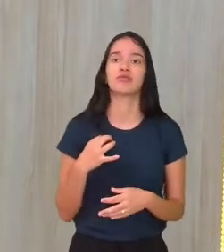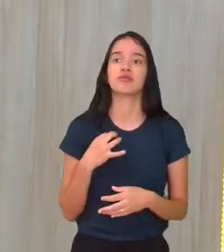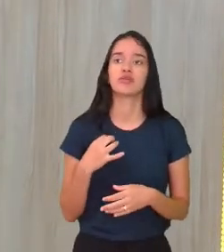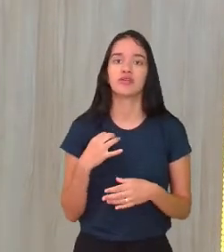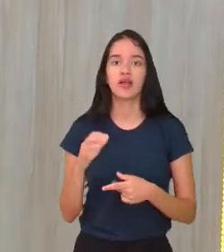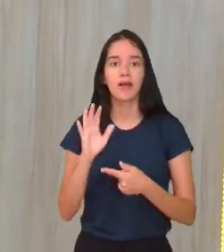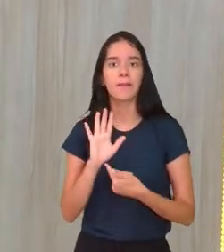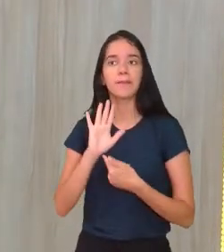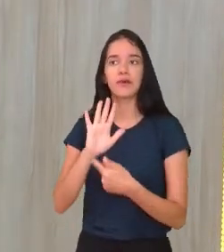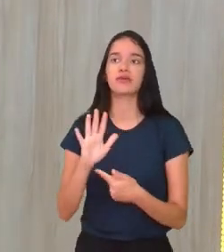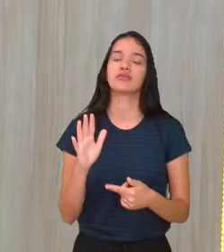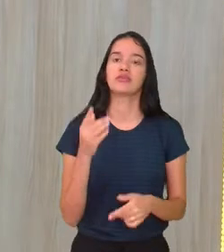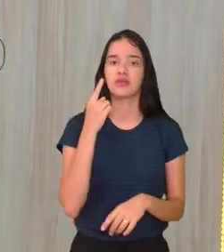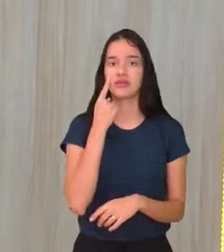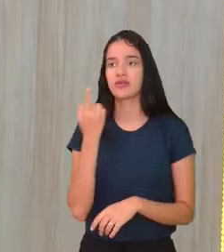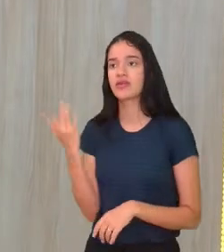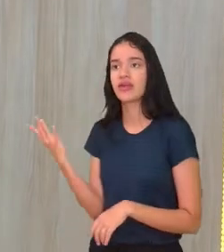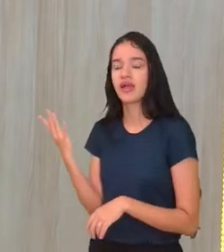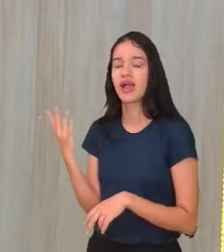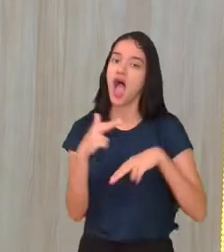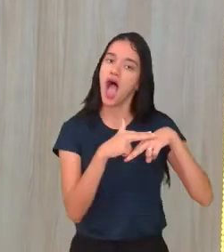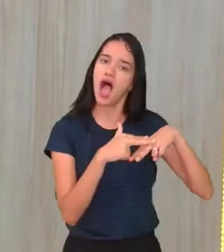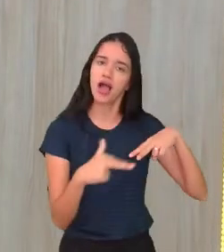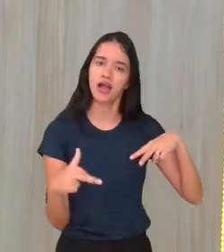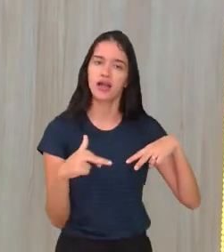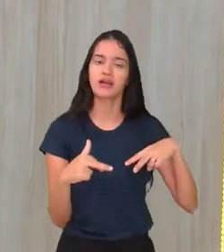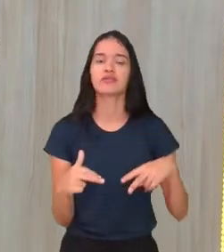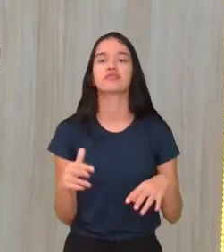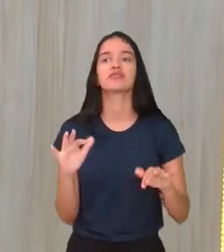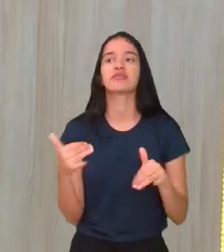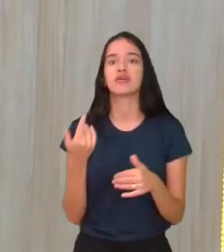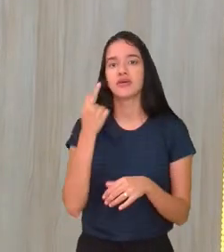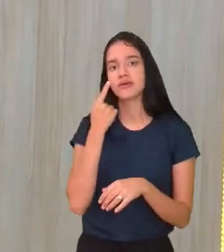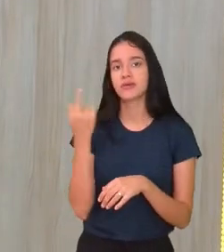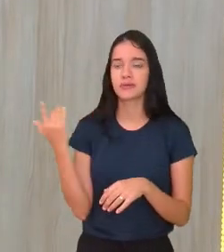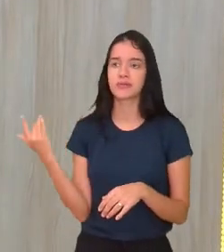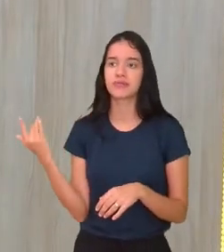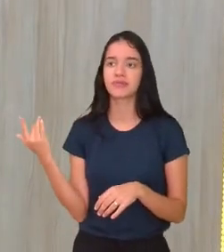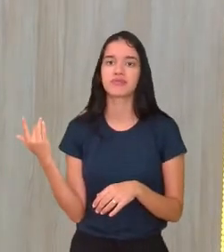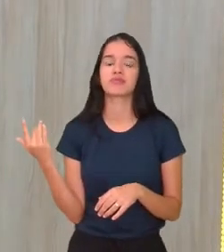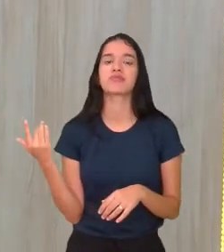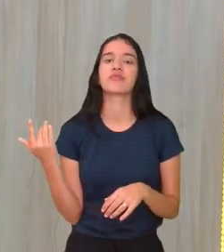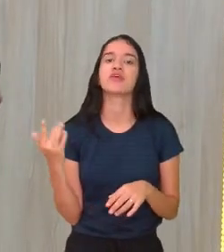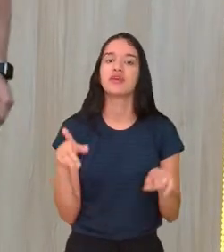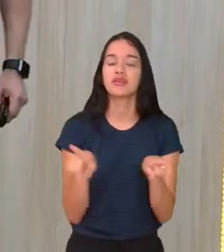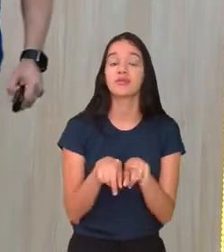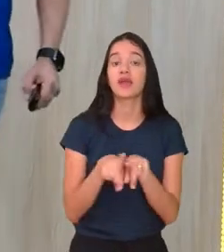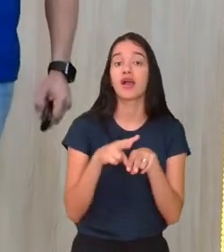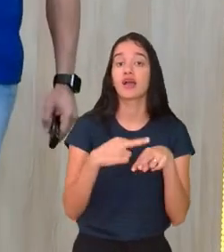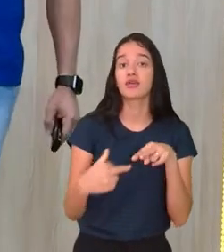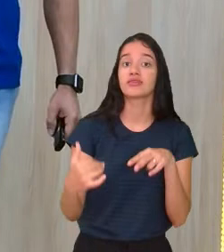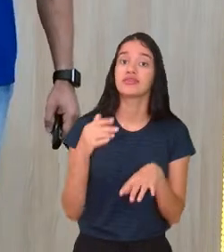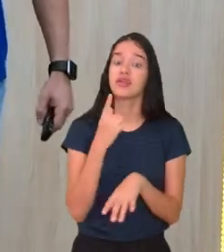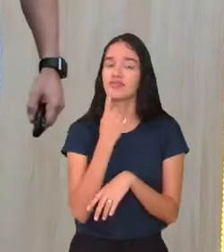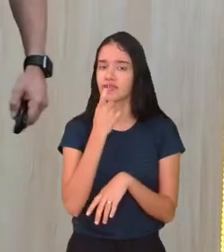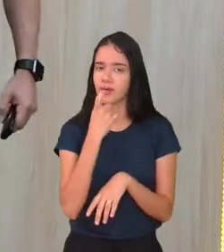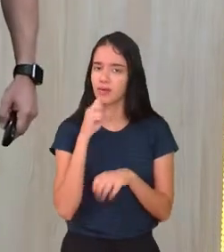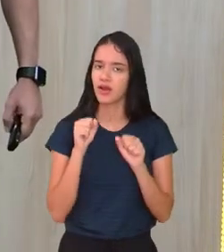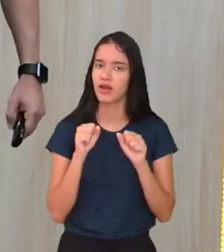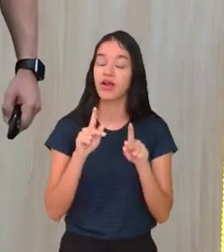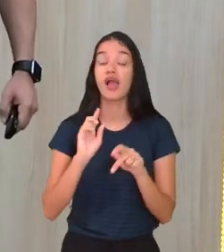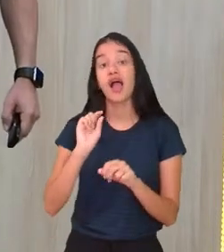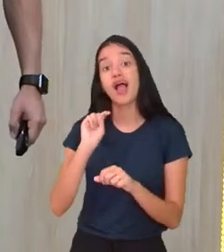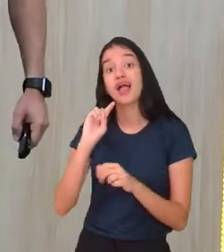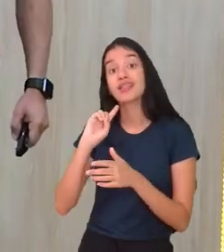aqui a blusa, ó, e a gente coloca a calça jeans, a calça de pescador e a calça vermelha, tá?